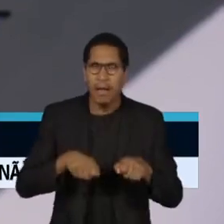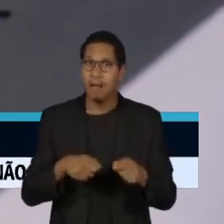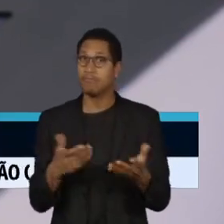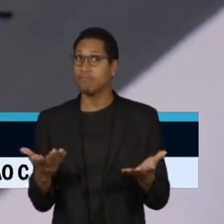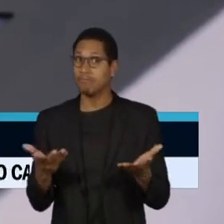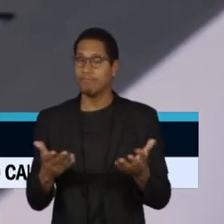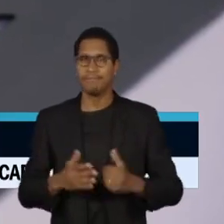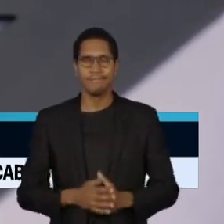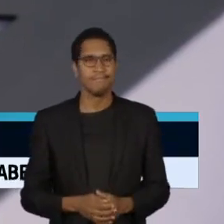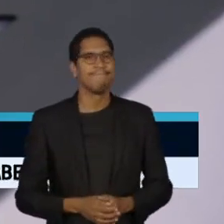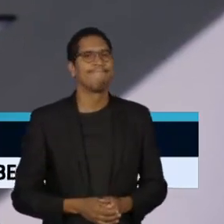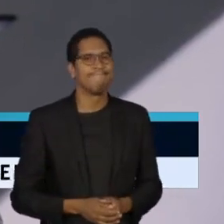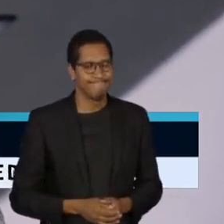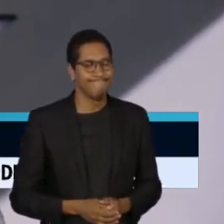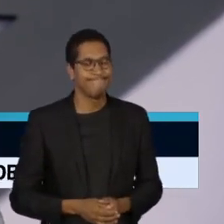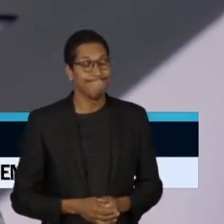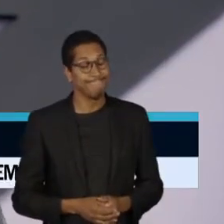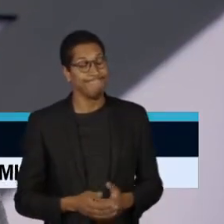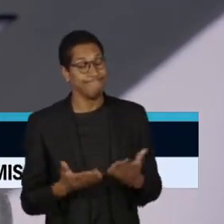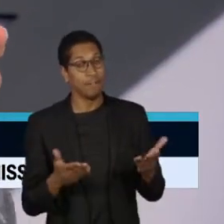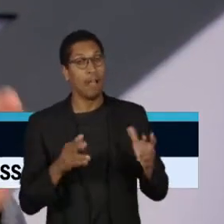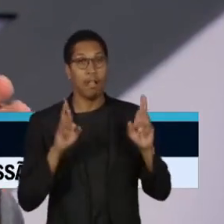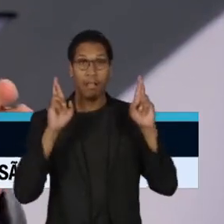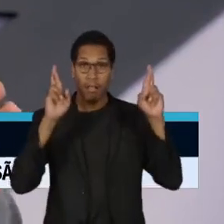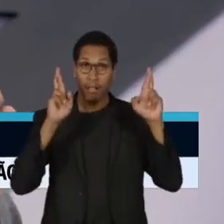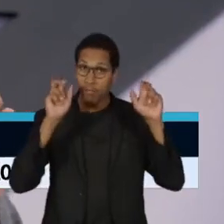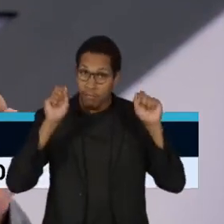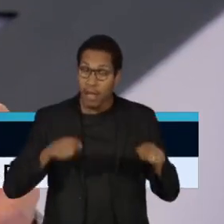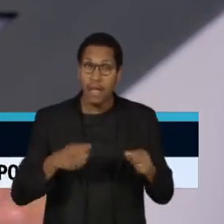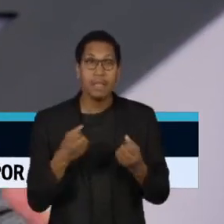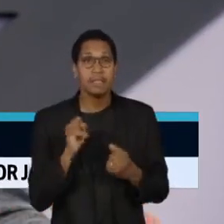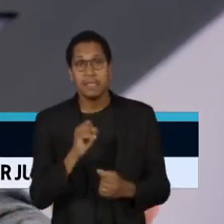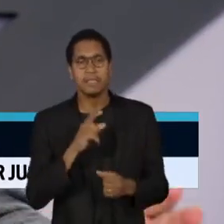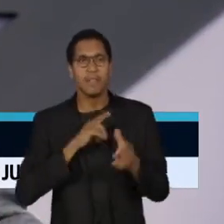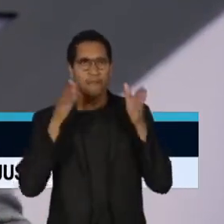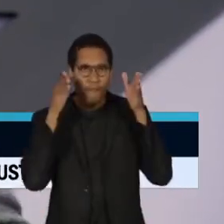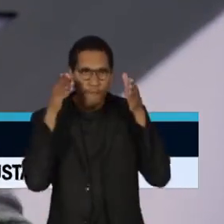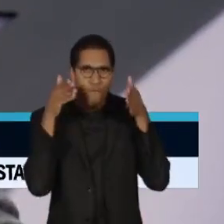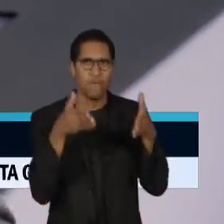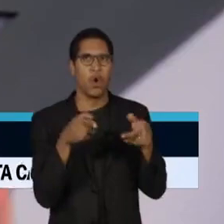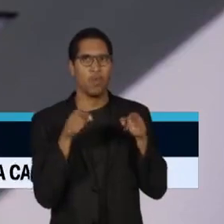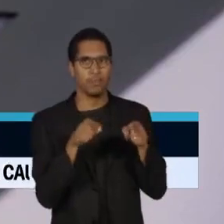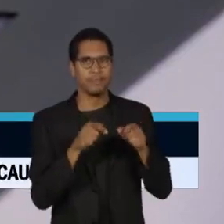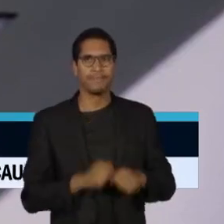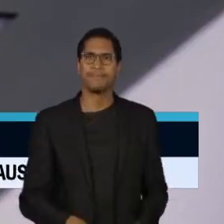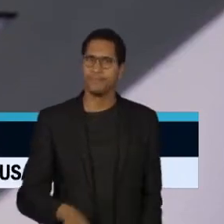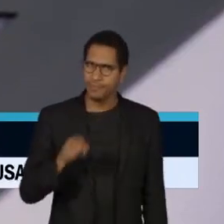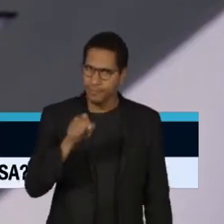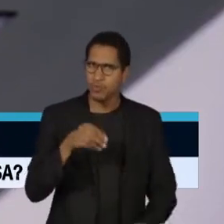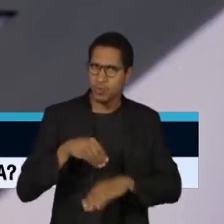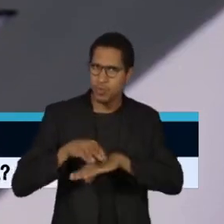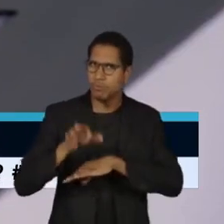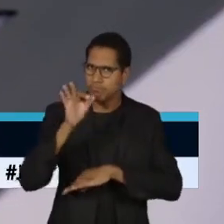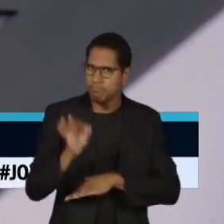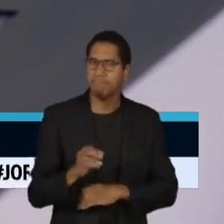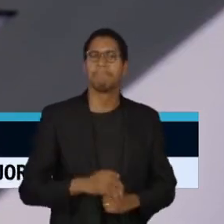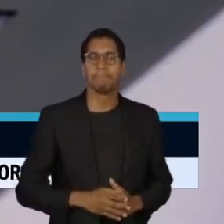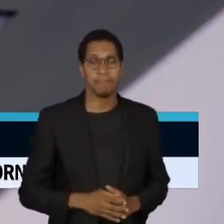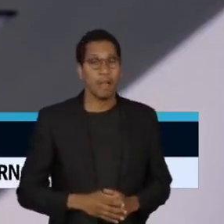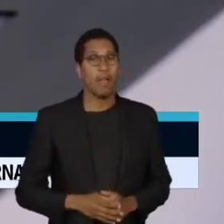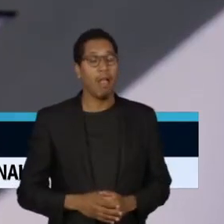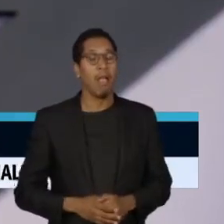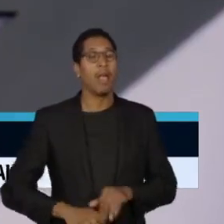cumprir essa meta se nós realmente tivermos foco nisso. Acho que você levantou muito bem que é, na verdade, é um